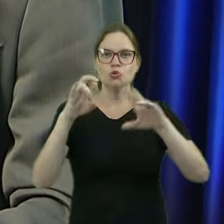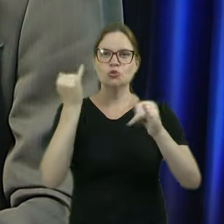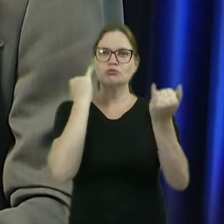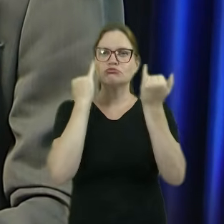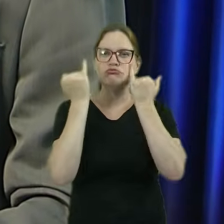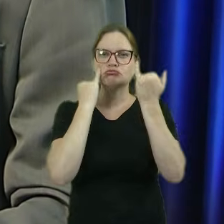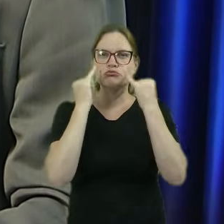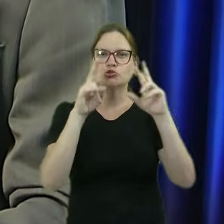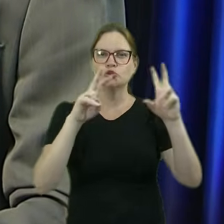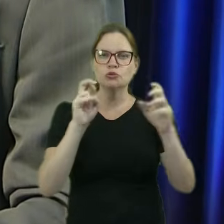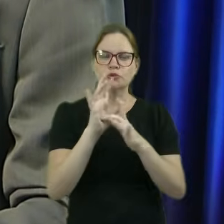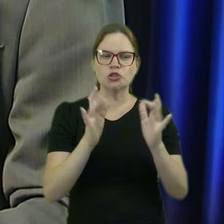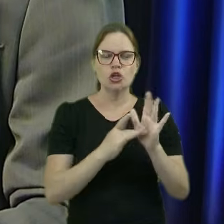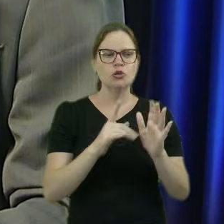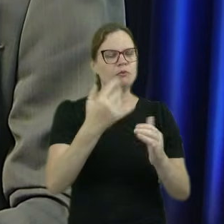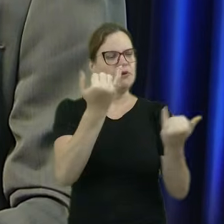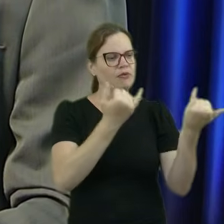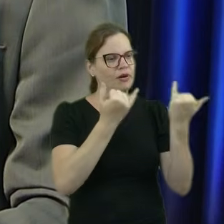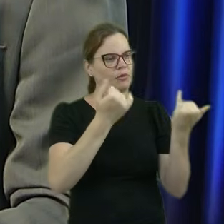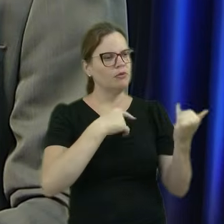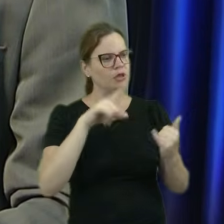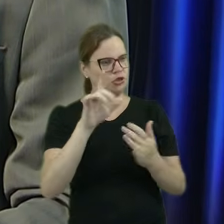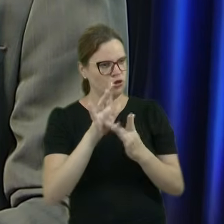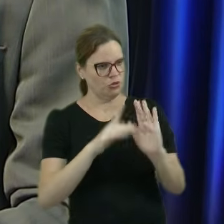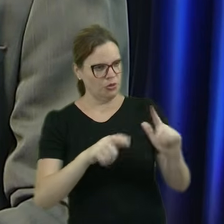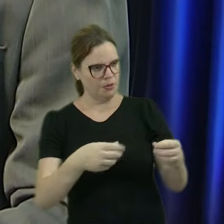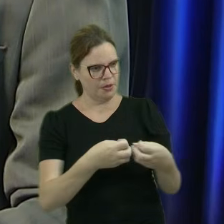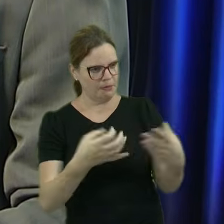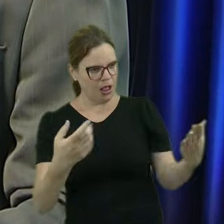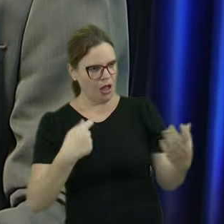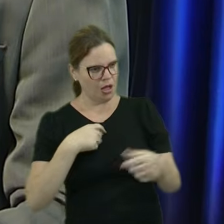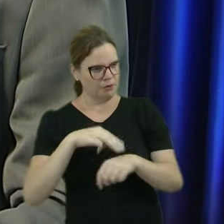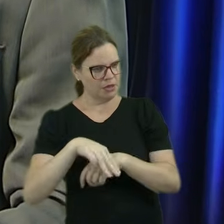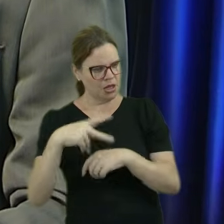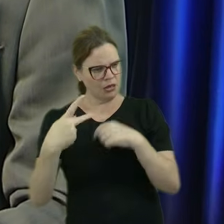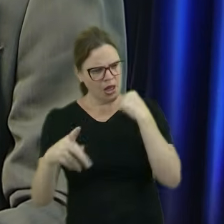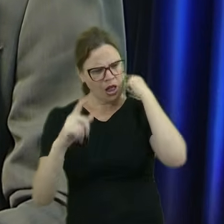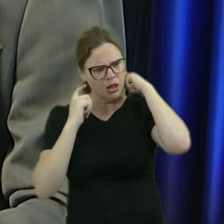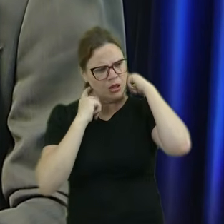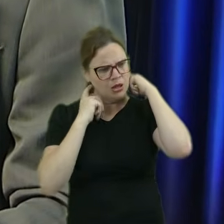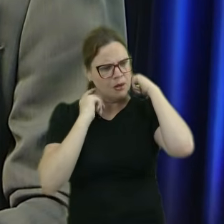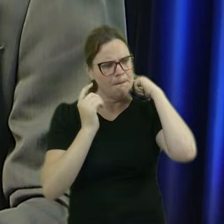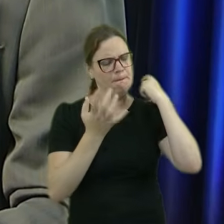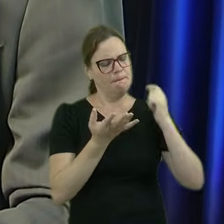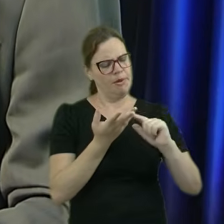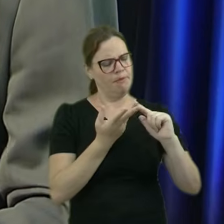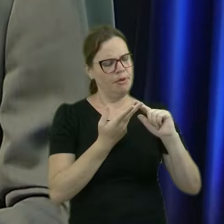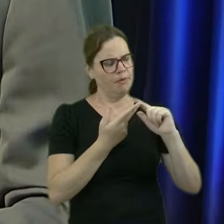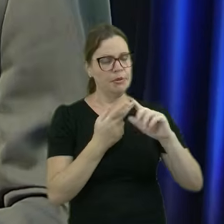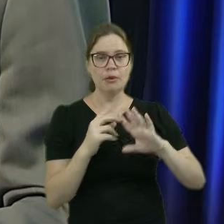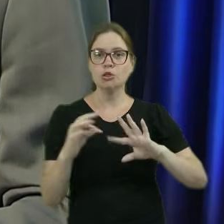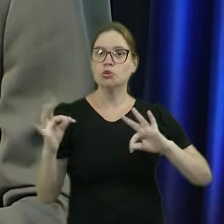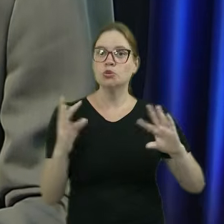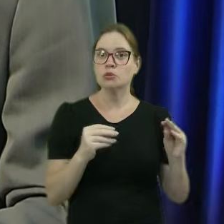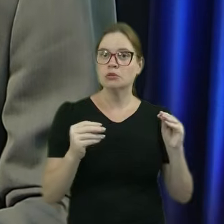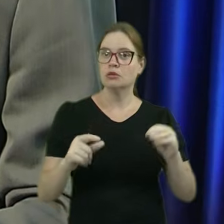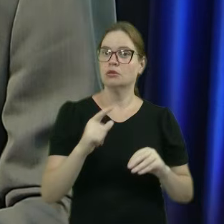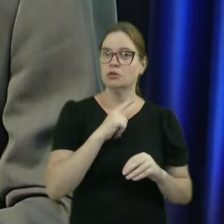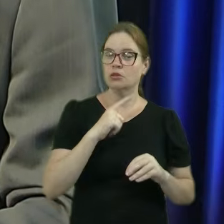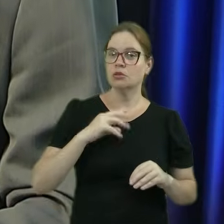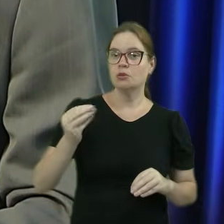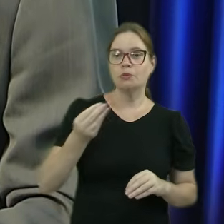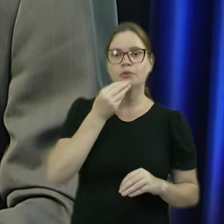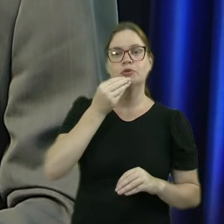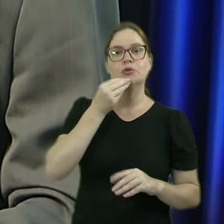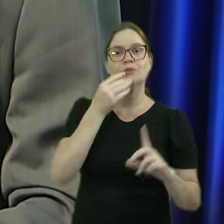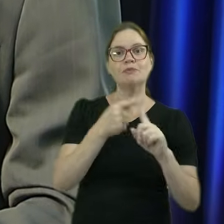Ela ouviu falar dos feitos, ela ouviu falar do seu ministério, daquilo que ele fazia, e ela tinha uma oportunidade. Jesus